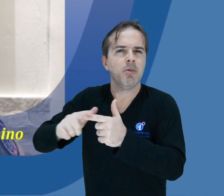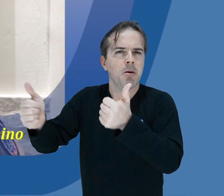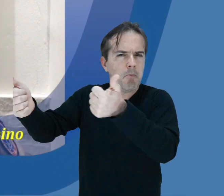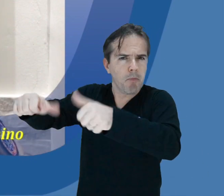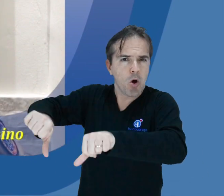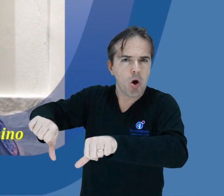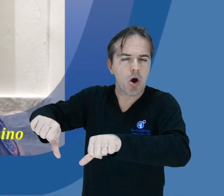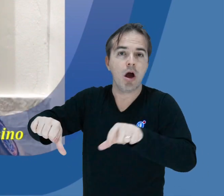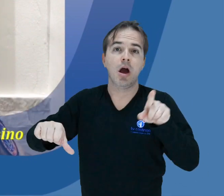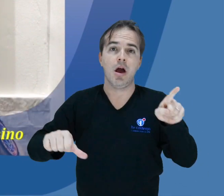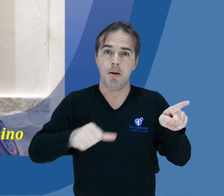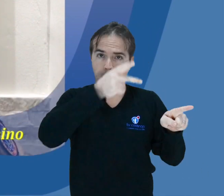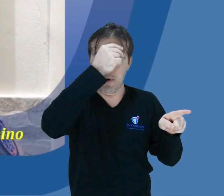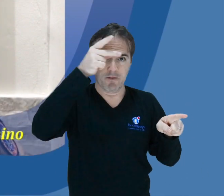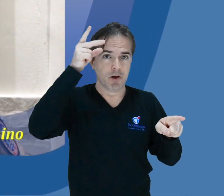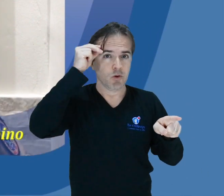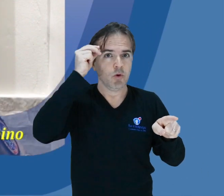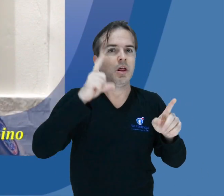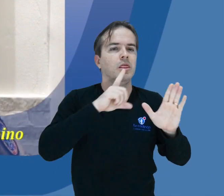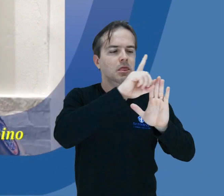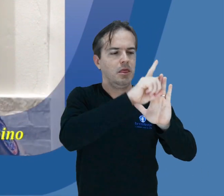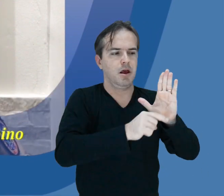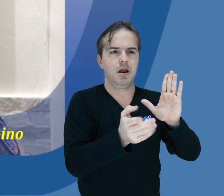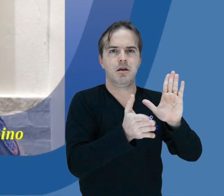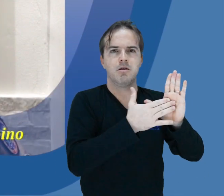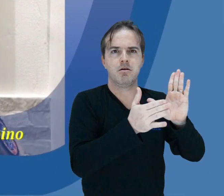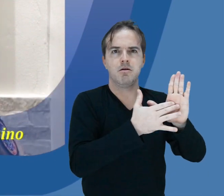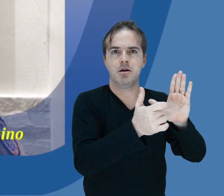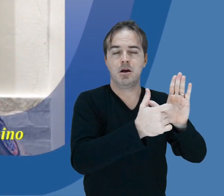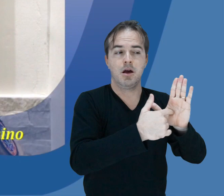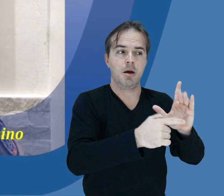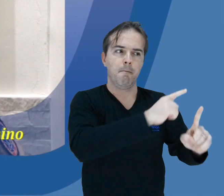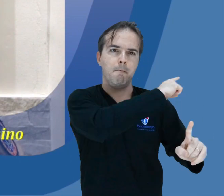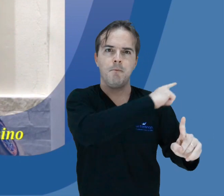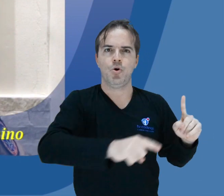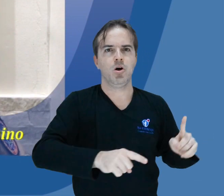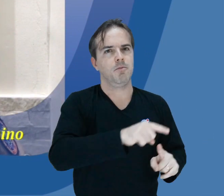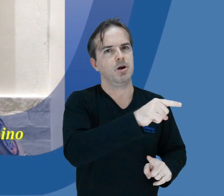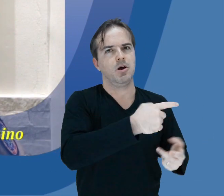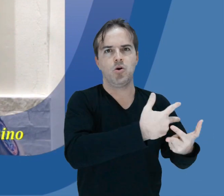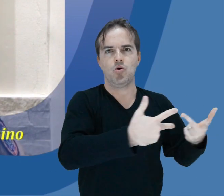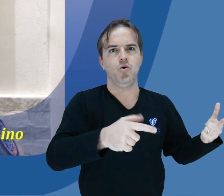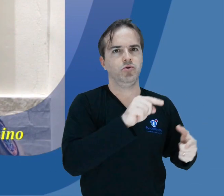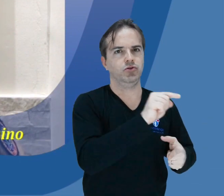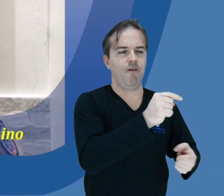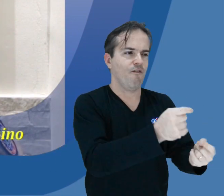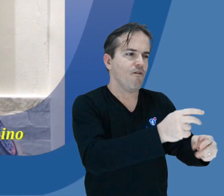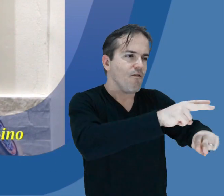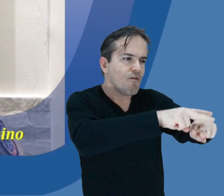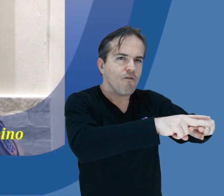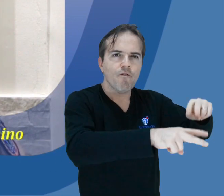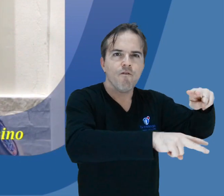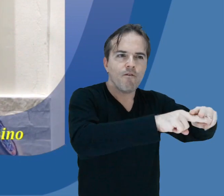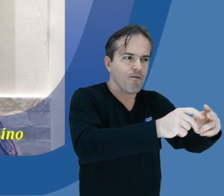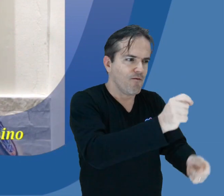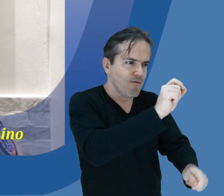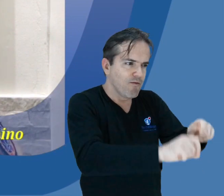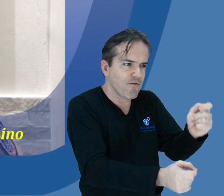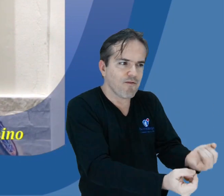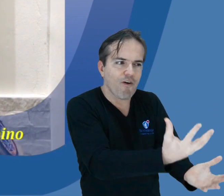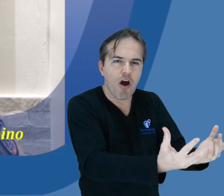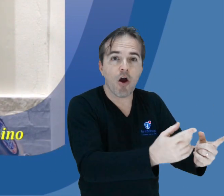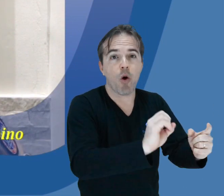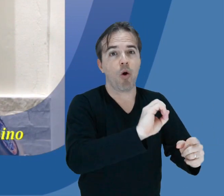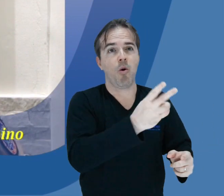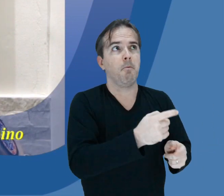Prefeitura emitiu esse decreto para proibir realmente acender fogueiras e utilizar fogo de